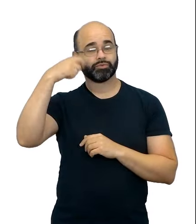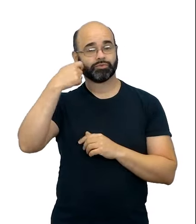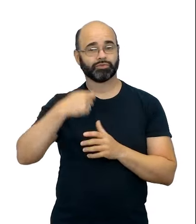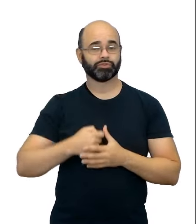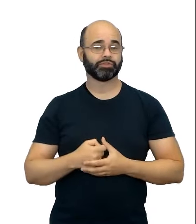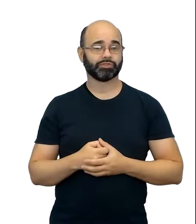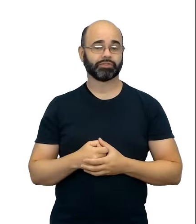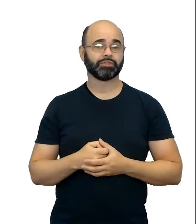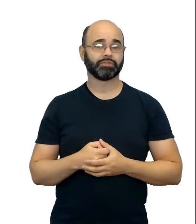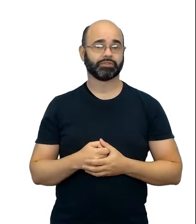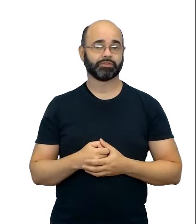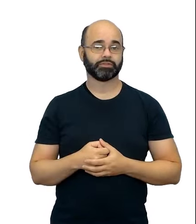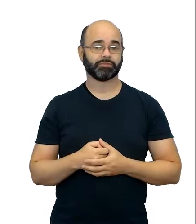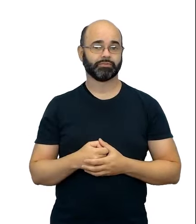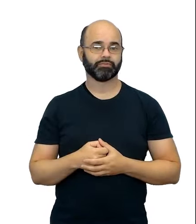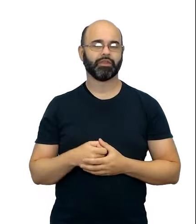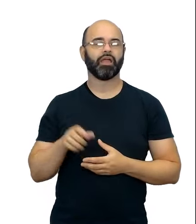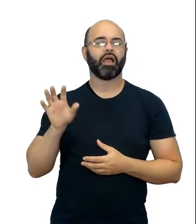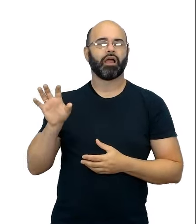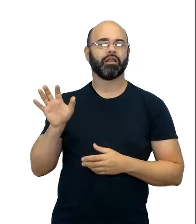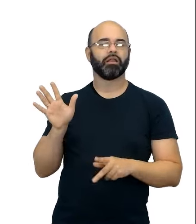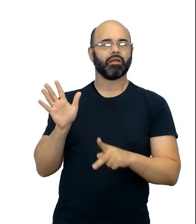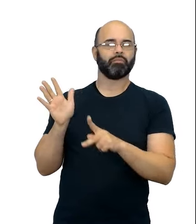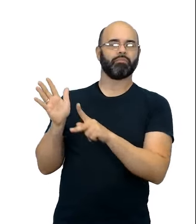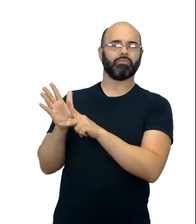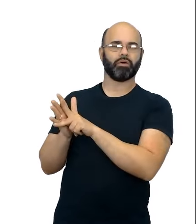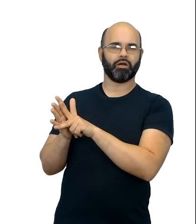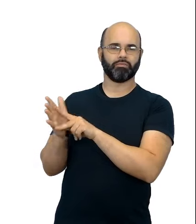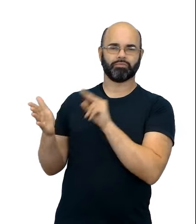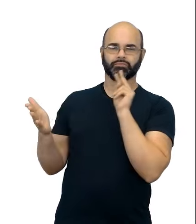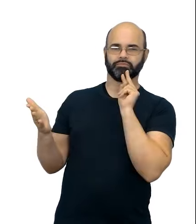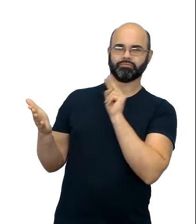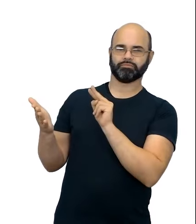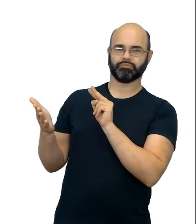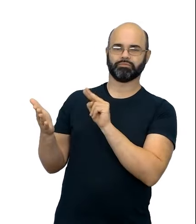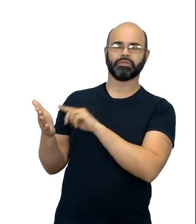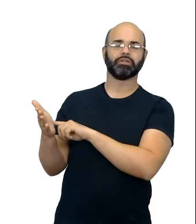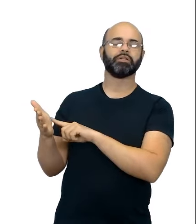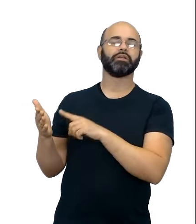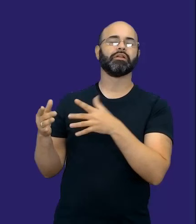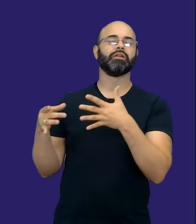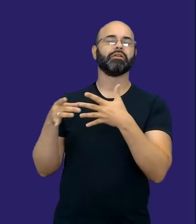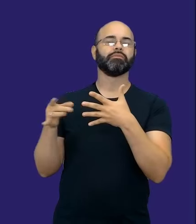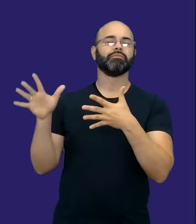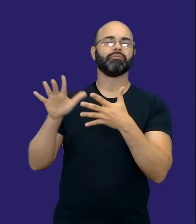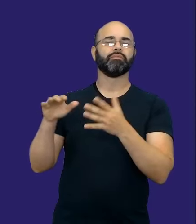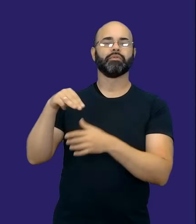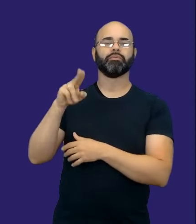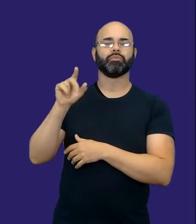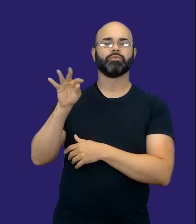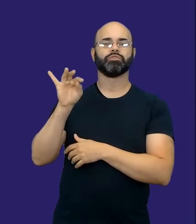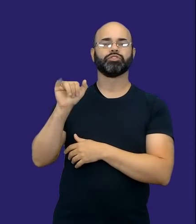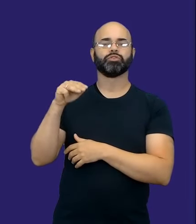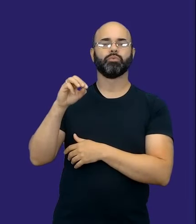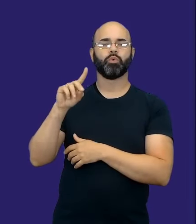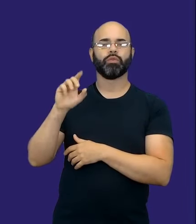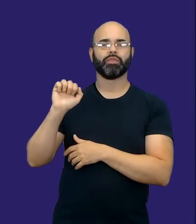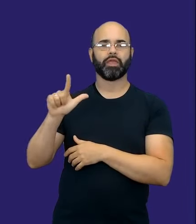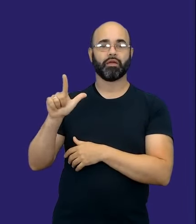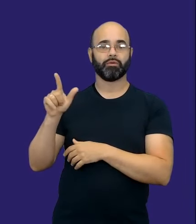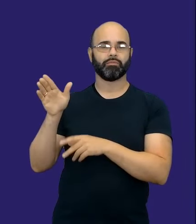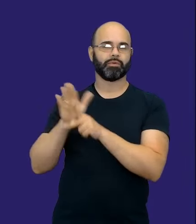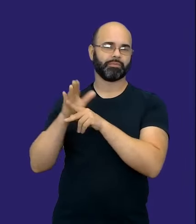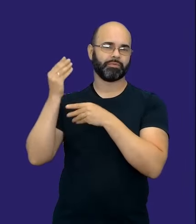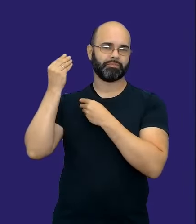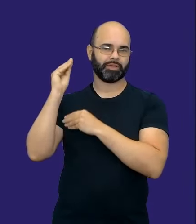essas são as características iniciais do multimodal meme. Então, vamos